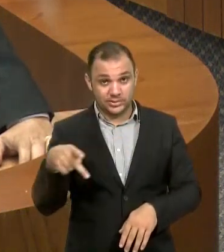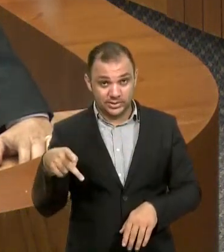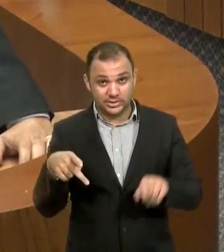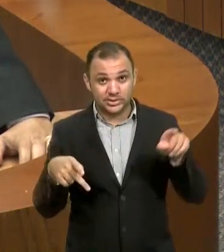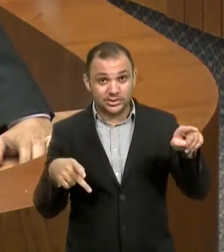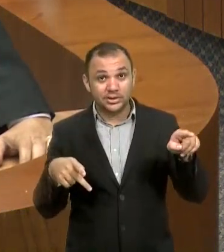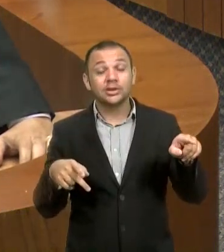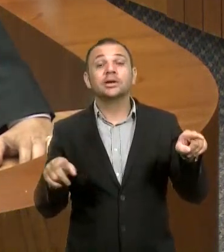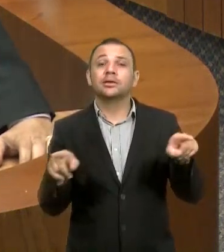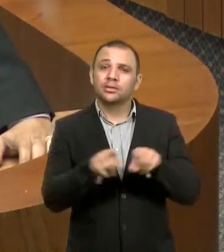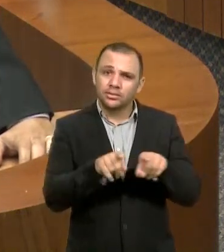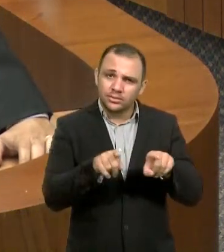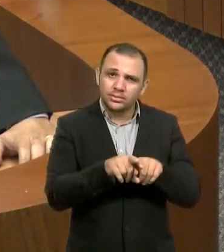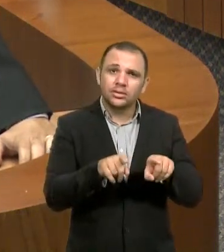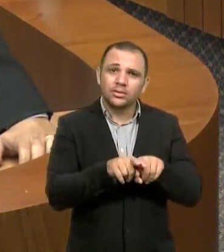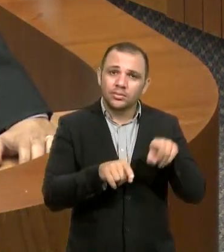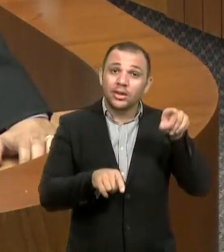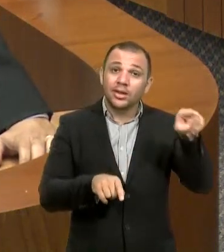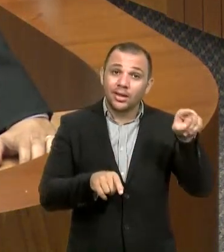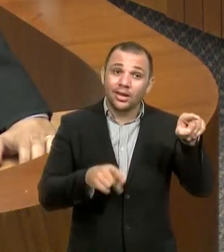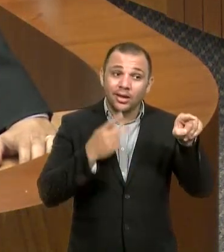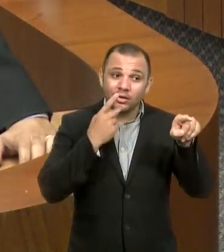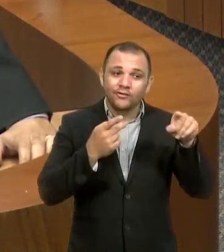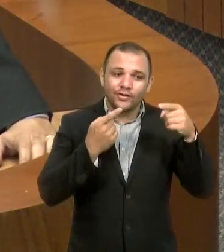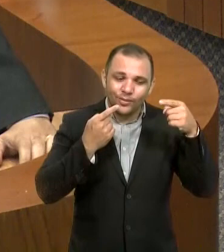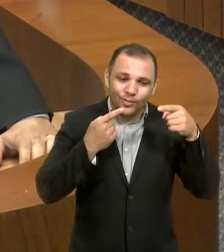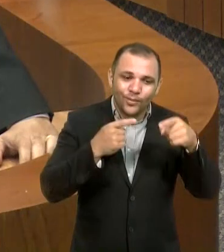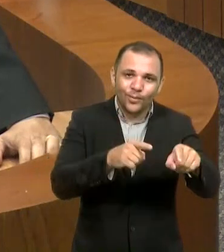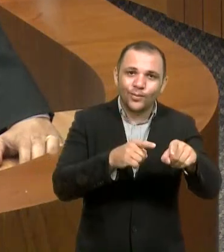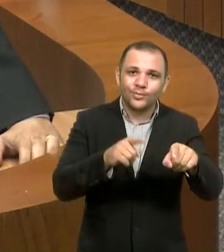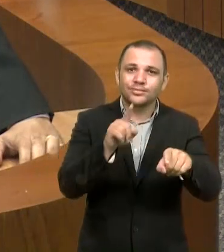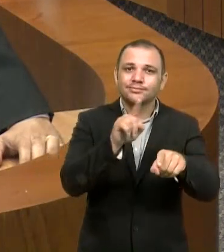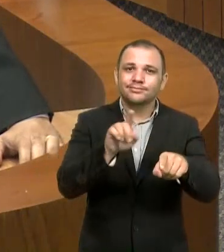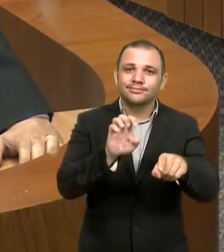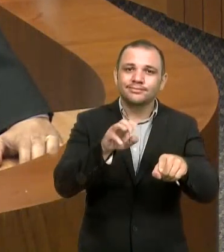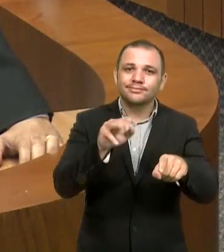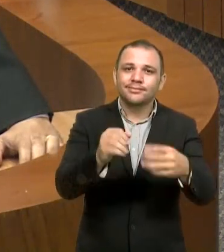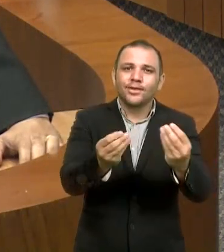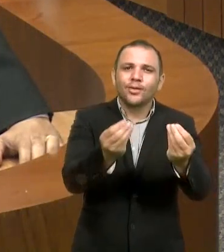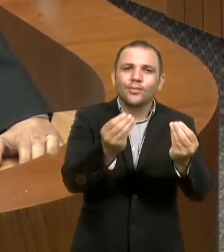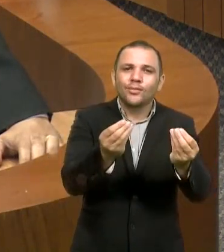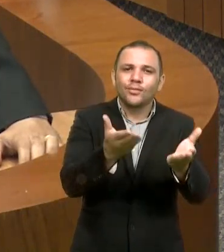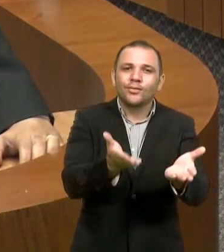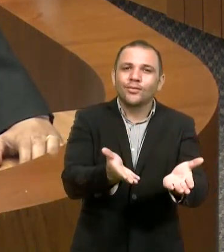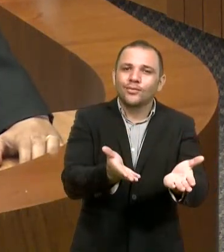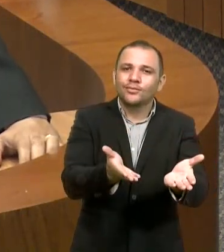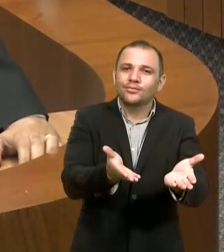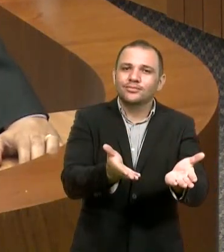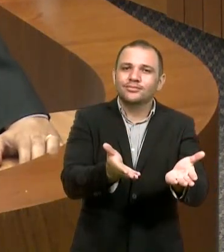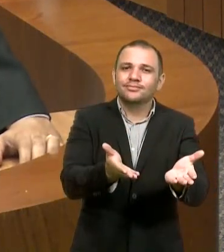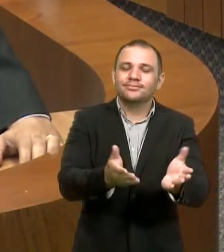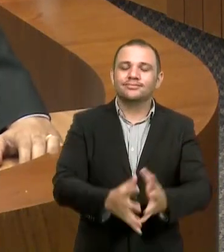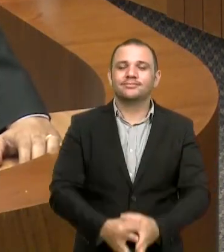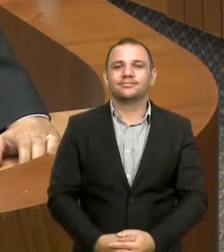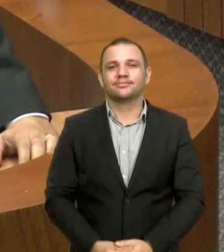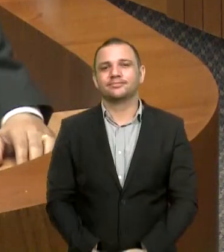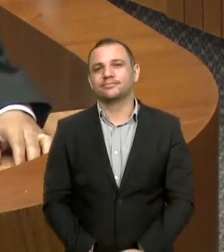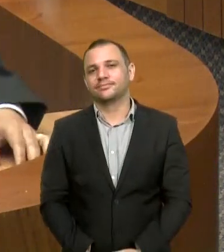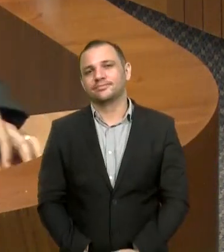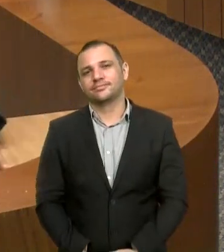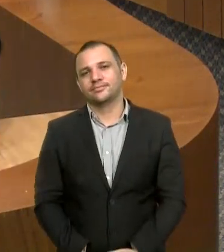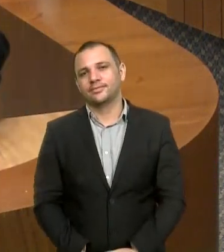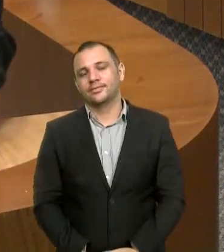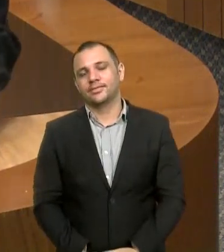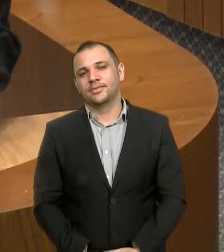veio criticar a fala tão absurda que ela foi. E